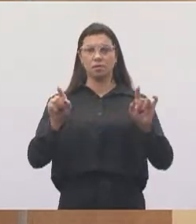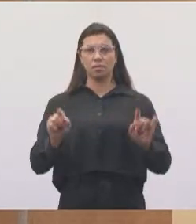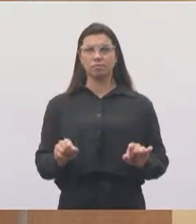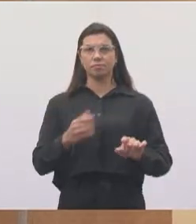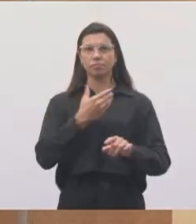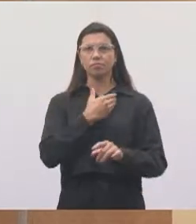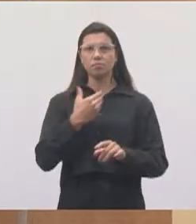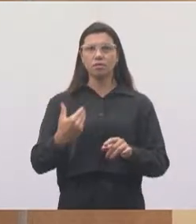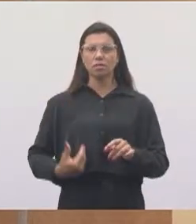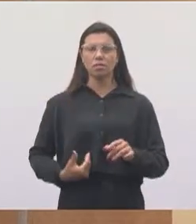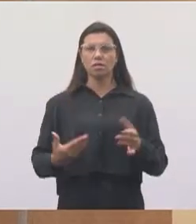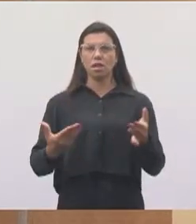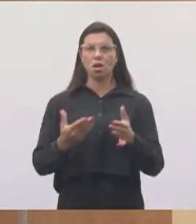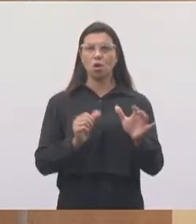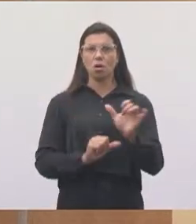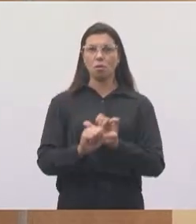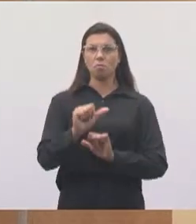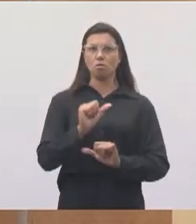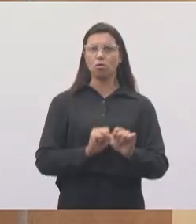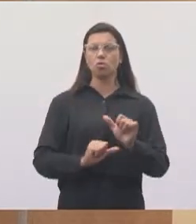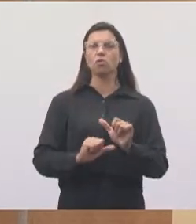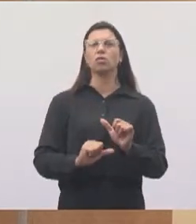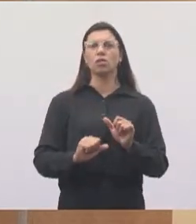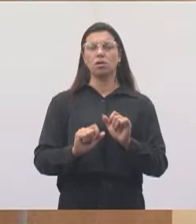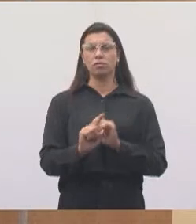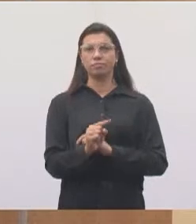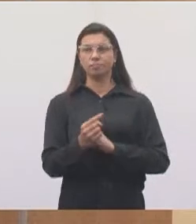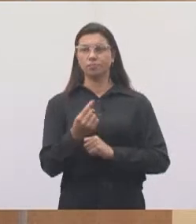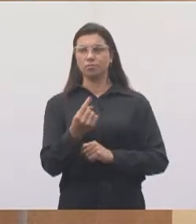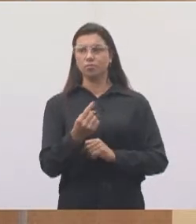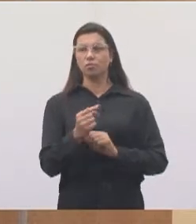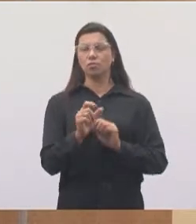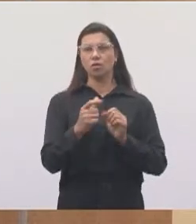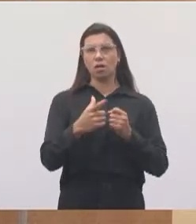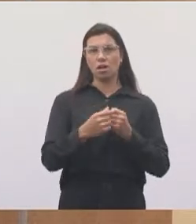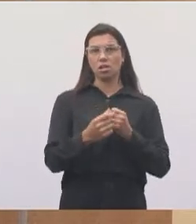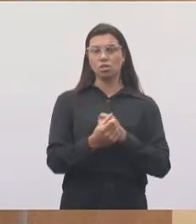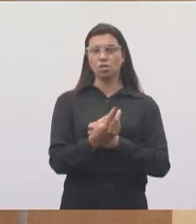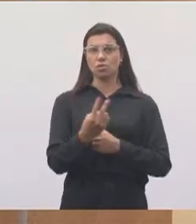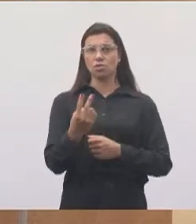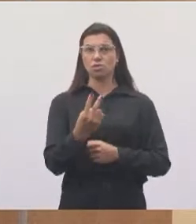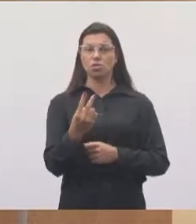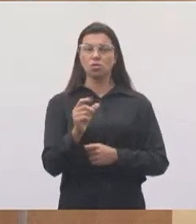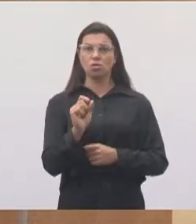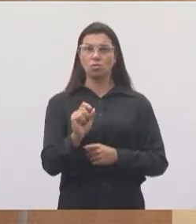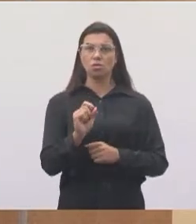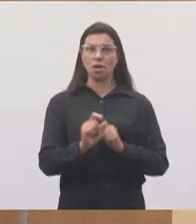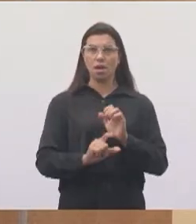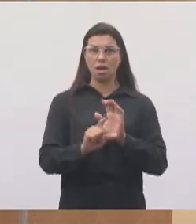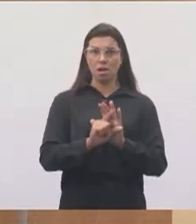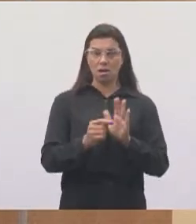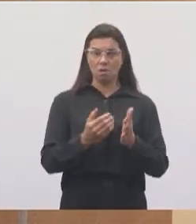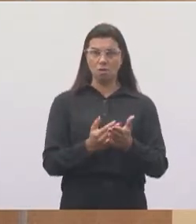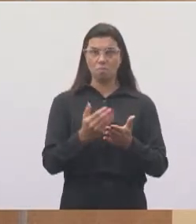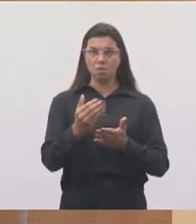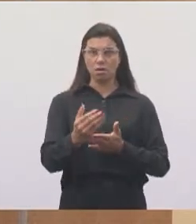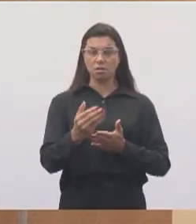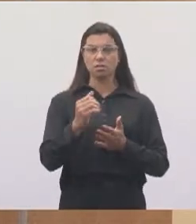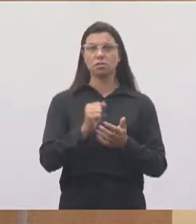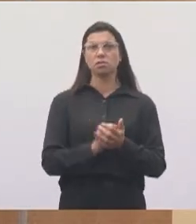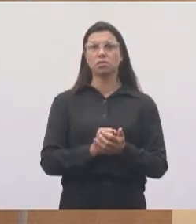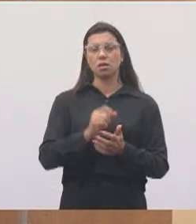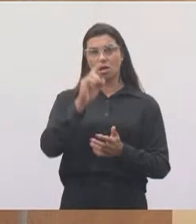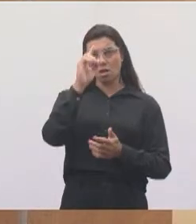vigorar de acordo com o anexo 1 desta lei. Artigo 2º. Esta lei entrará em vigor na data de